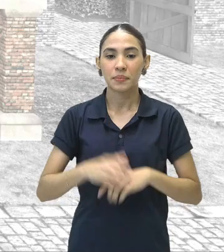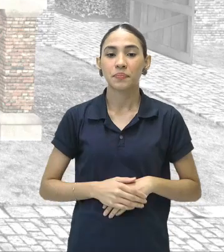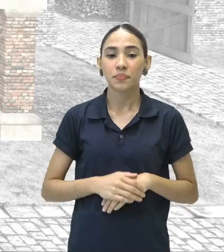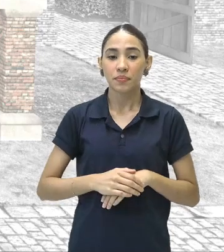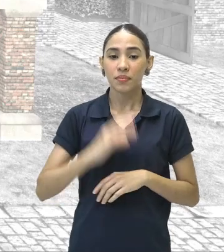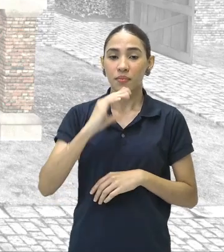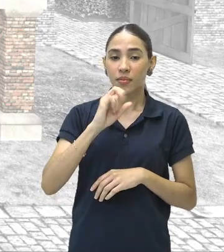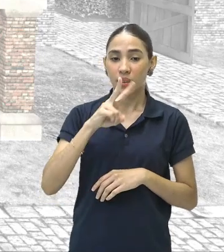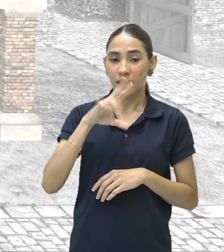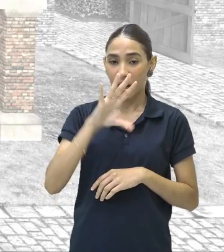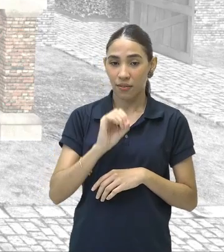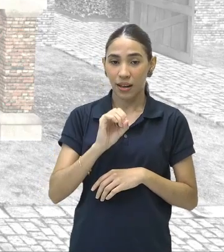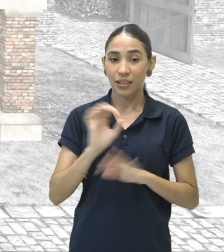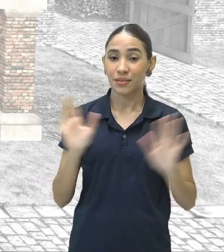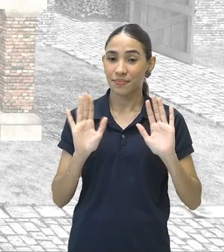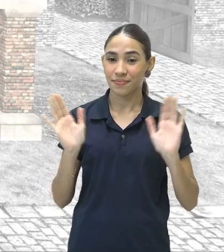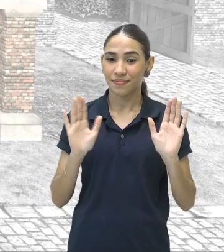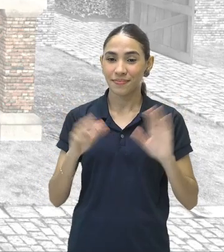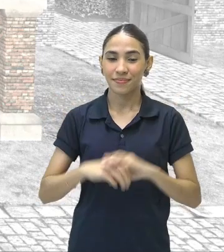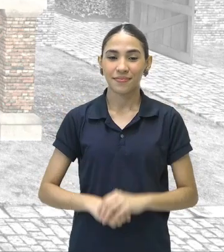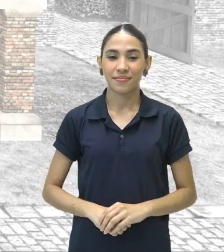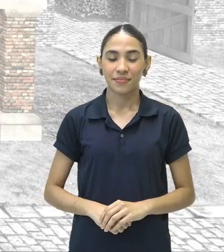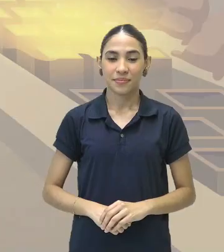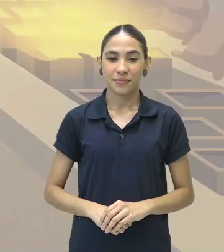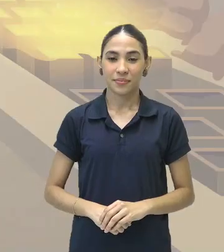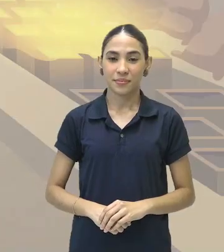cavalo a vapor. Tchau!